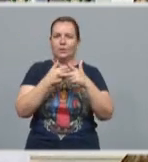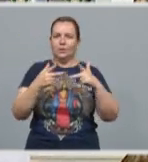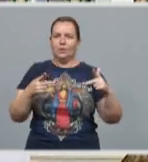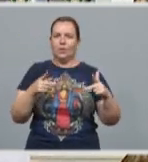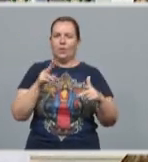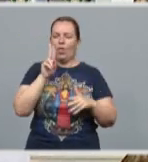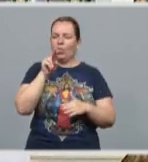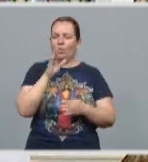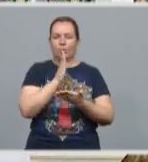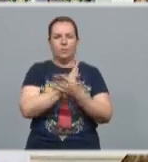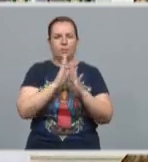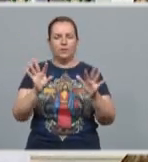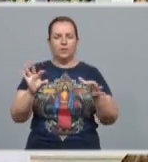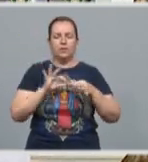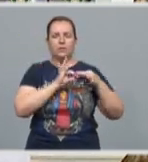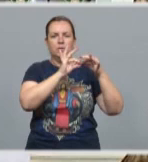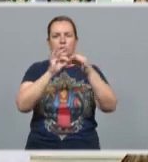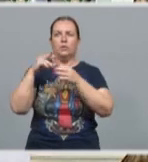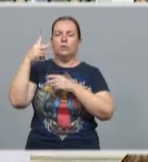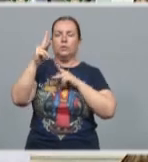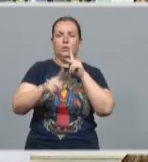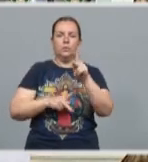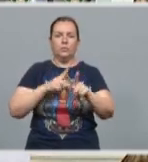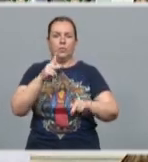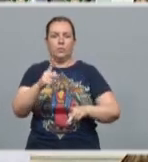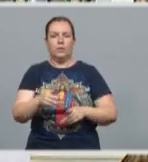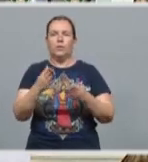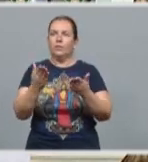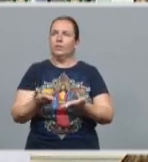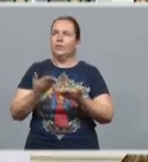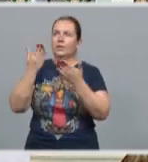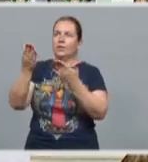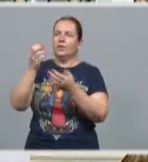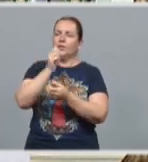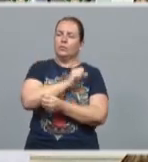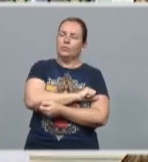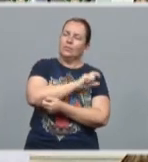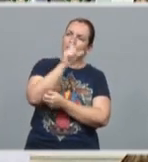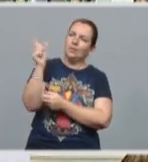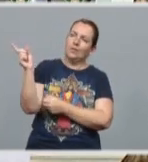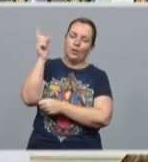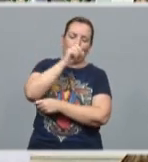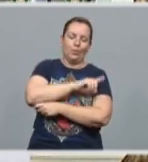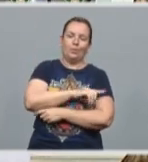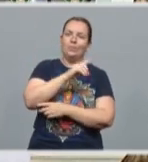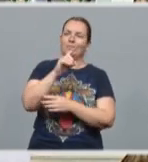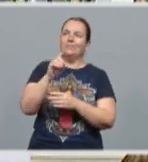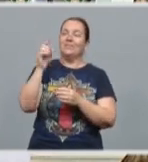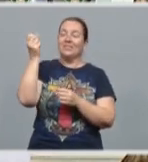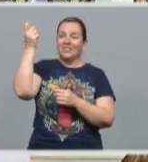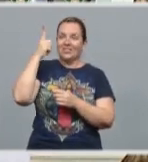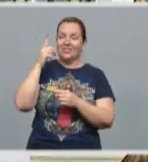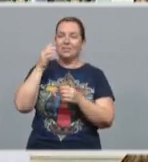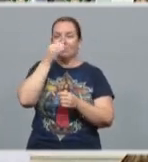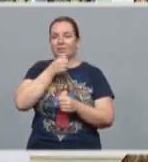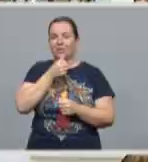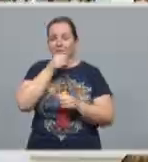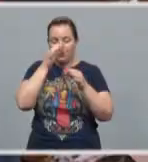não cessais de reunir o vosso povo, para que ofereça do nascer ao pôr do sol um sacrifício